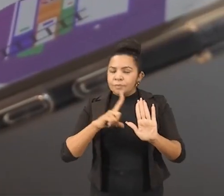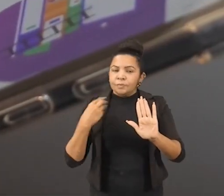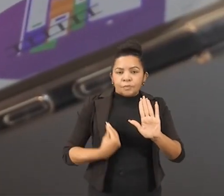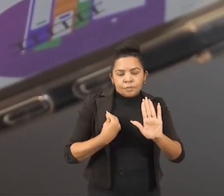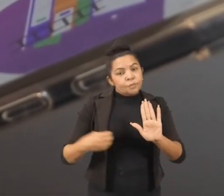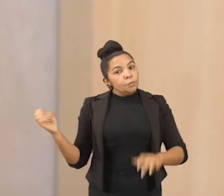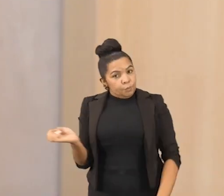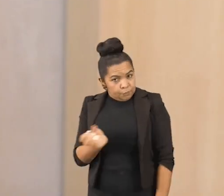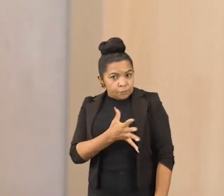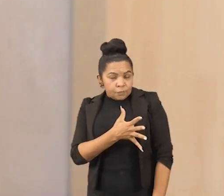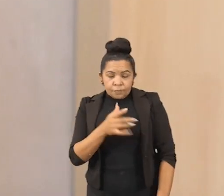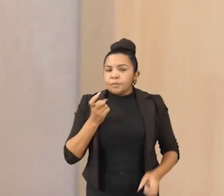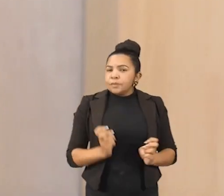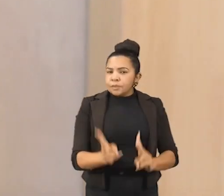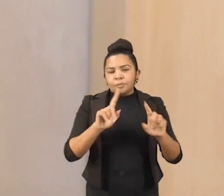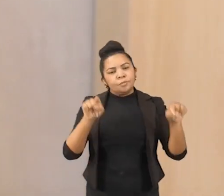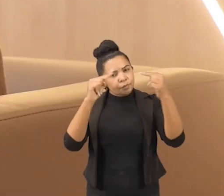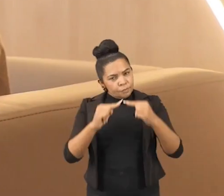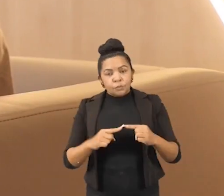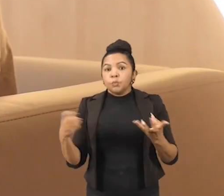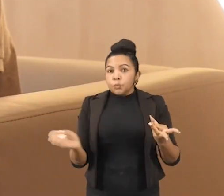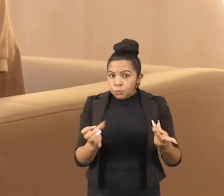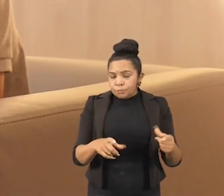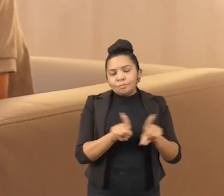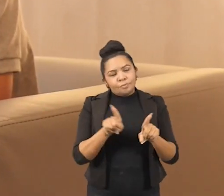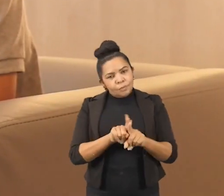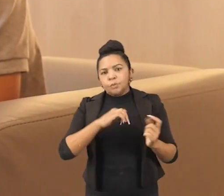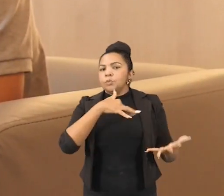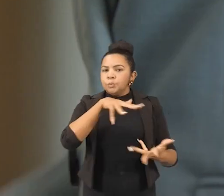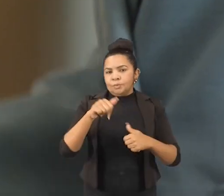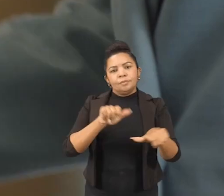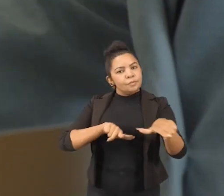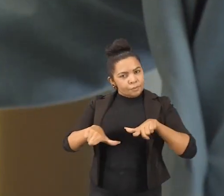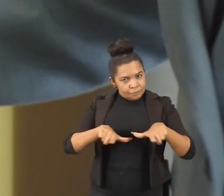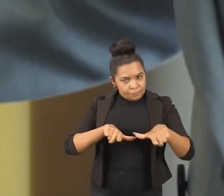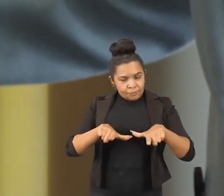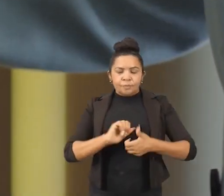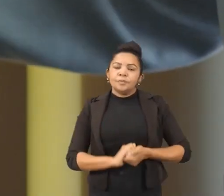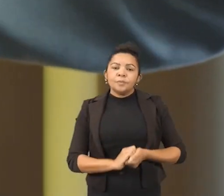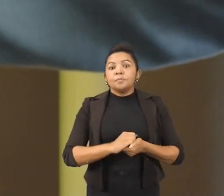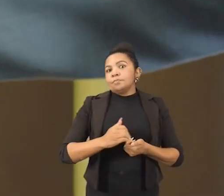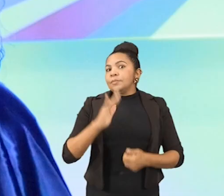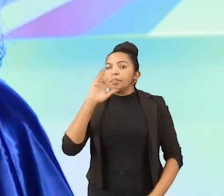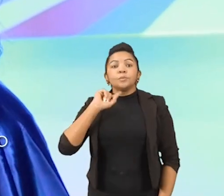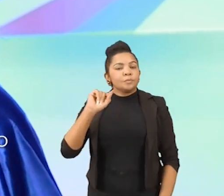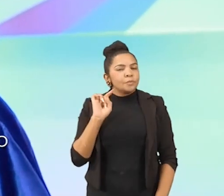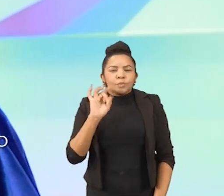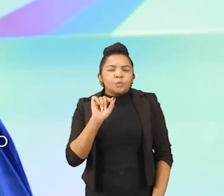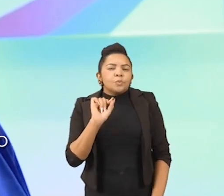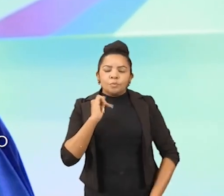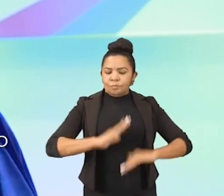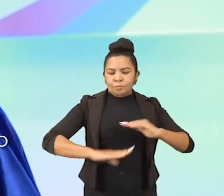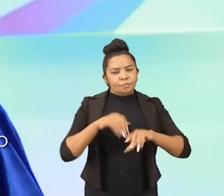diversificados que agregam qualidade e inovação, sempre alinhados com a atualidade e com o mundo do trabalho.